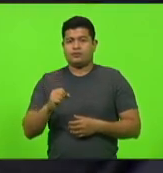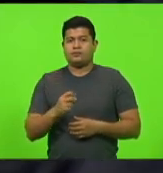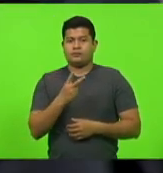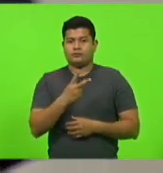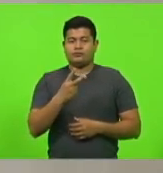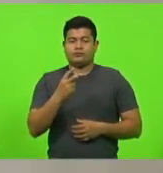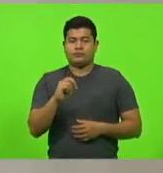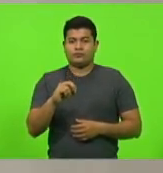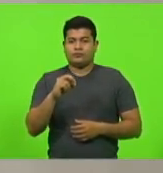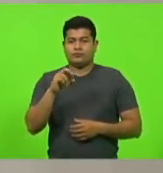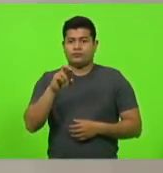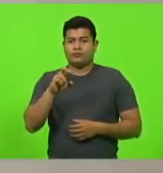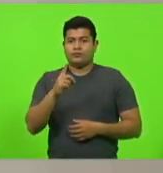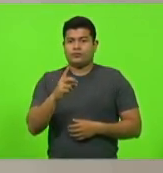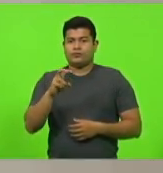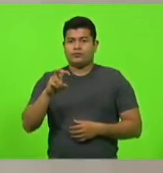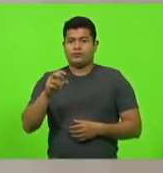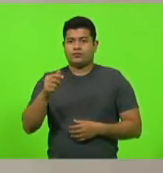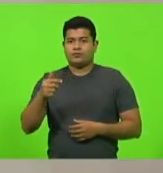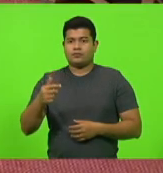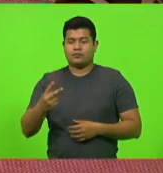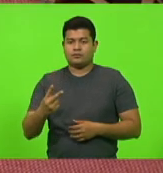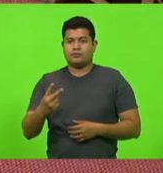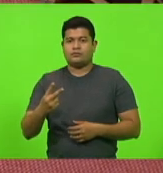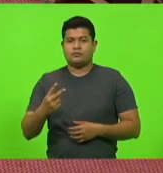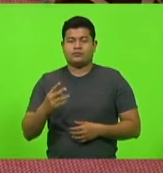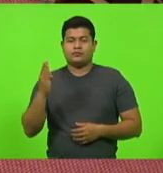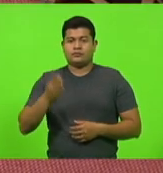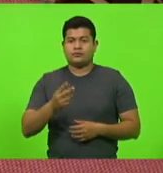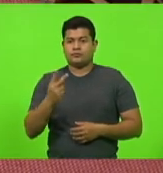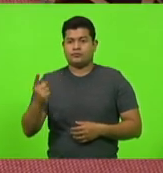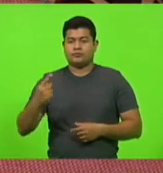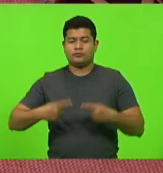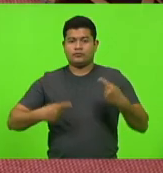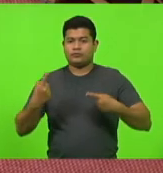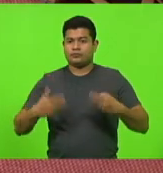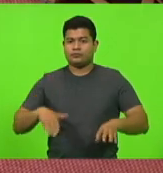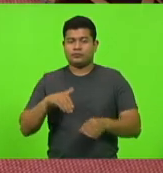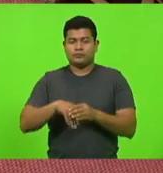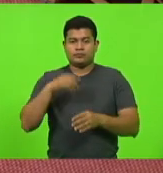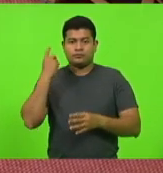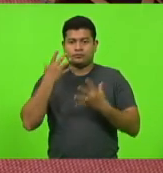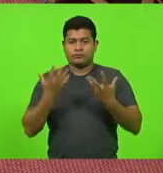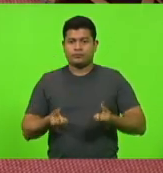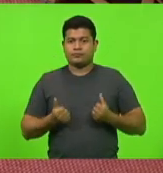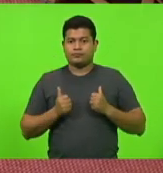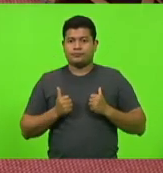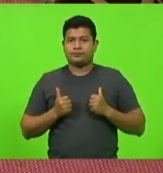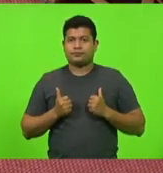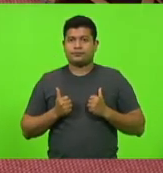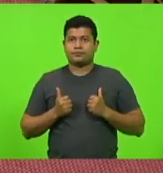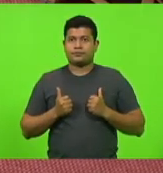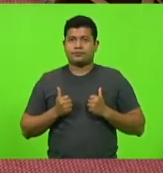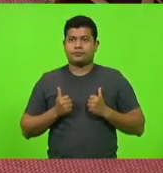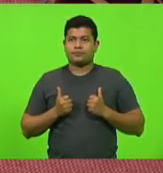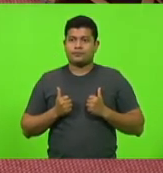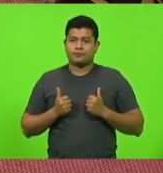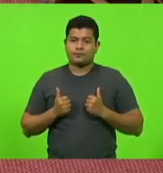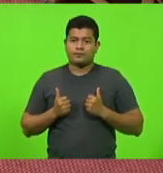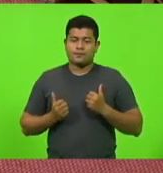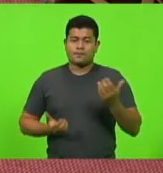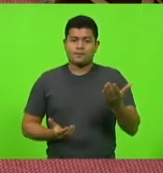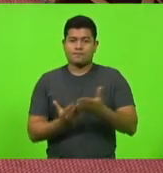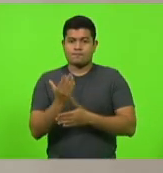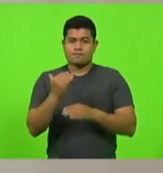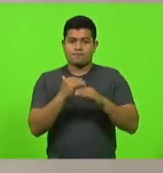20752 de 2021. Em discussão. Não havendo quem queira discutir, em votação. Deputados que aprovam, permaneçam como se encontram.